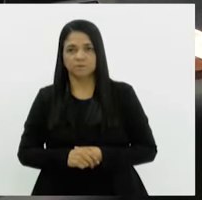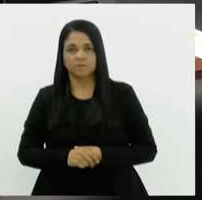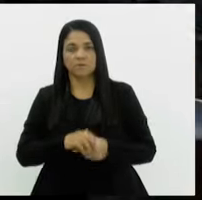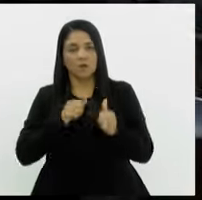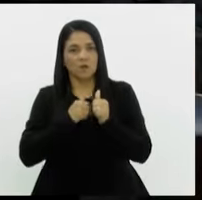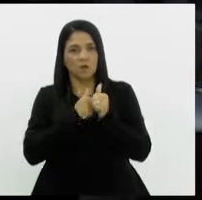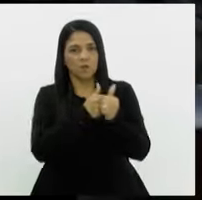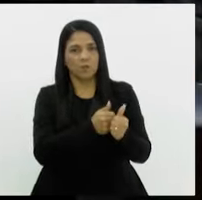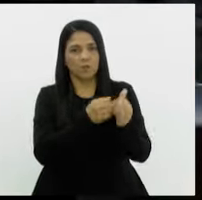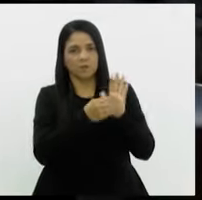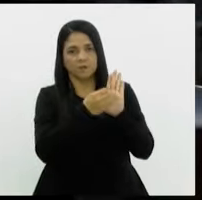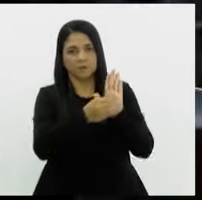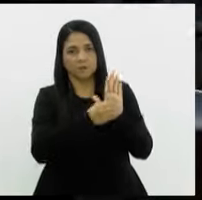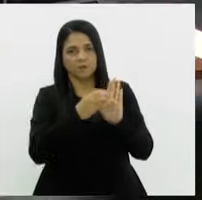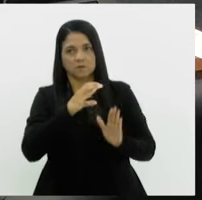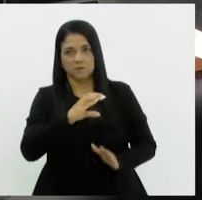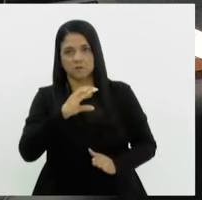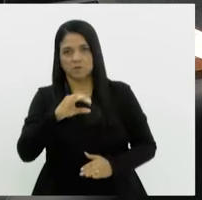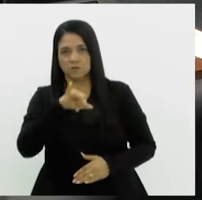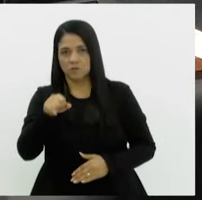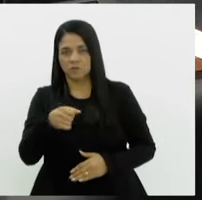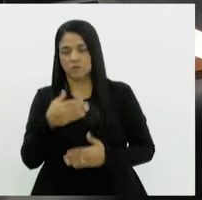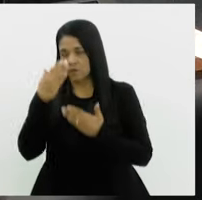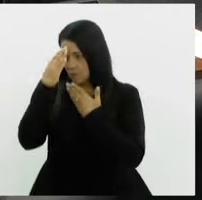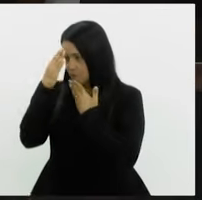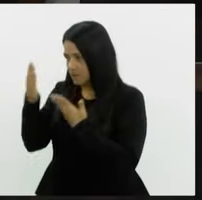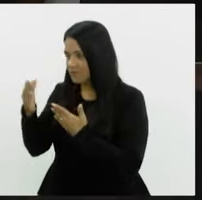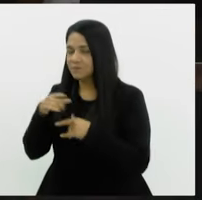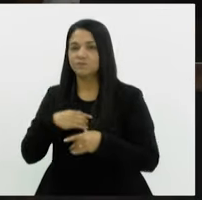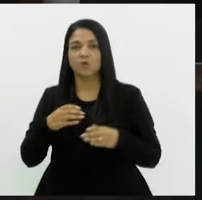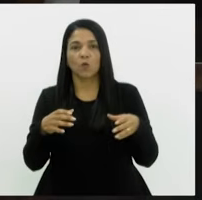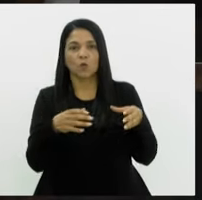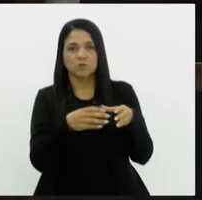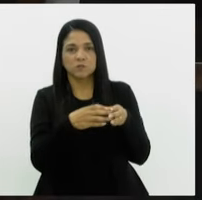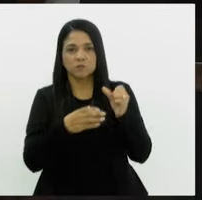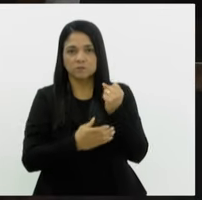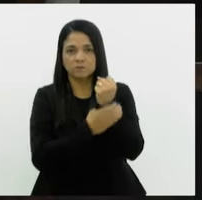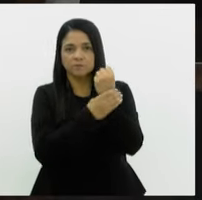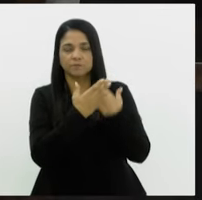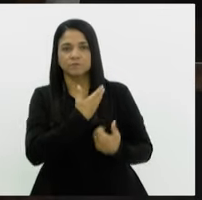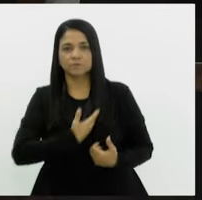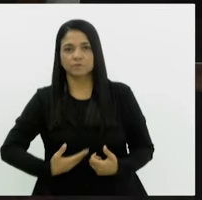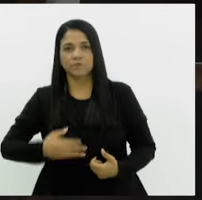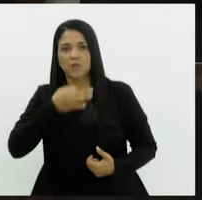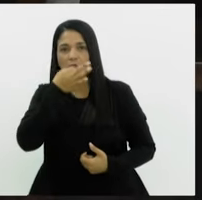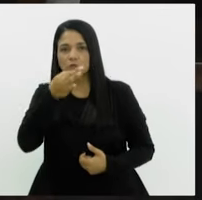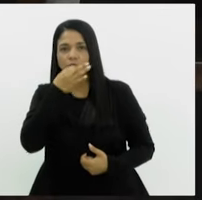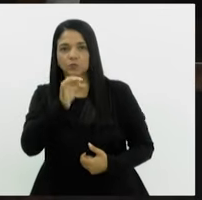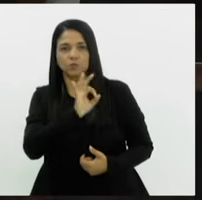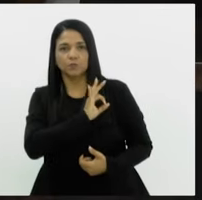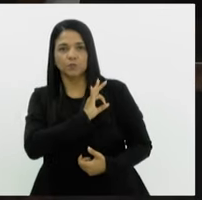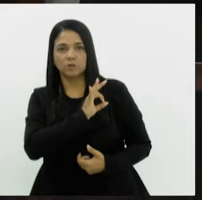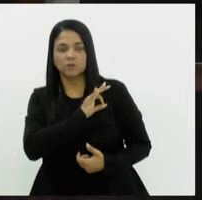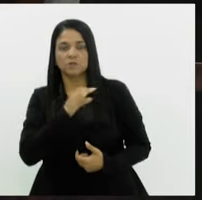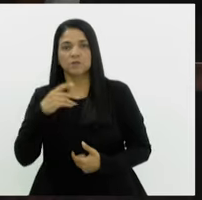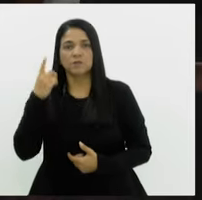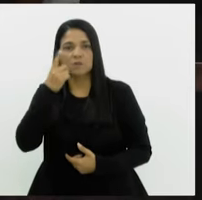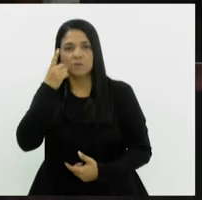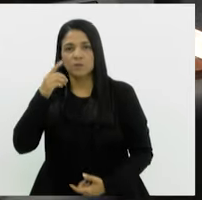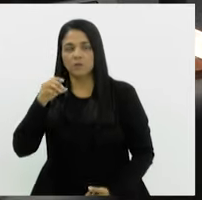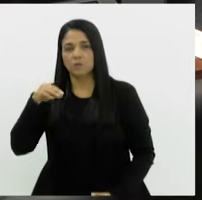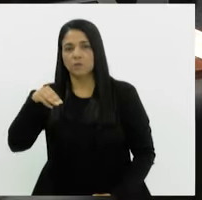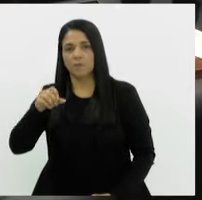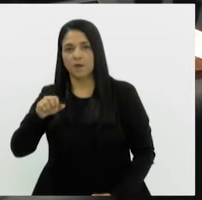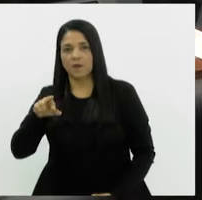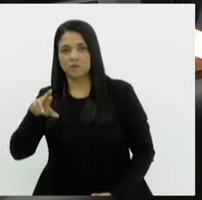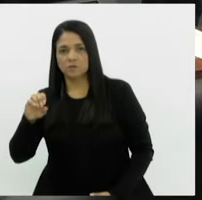Acompanho o parecer da CCJ. Muito obrigado. Pela Comissão de Segurança Pública e Assuntos de Polícia, deputado Márcio Gualberto.